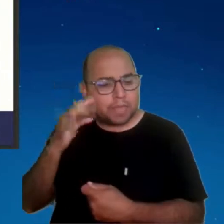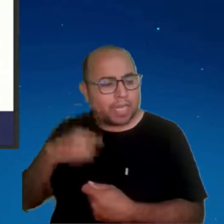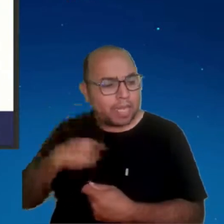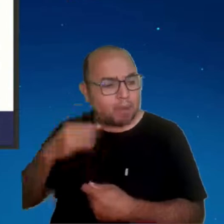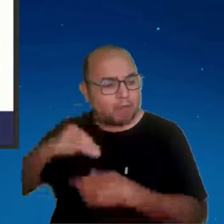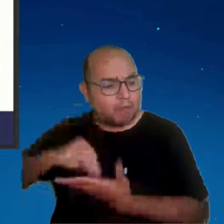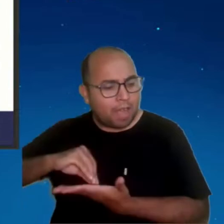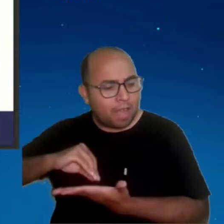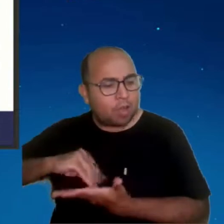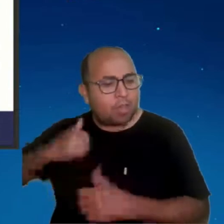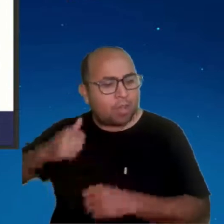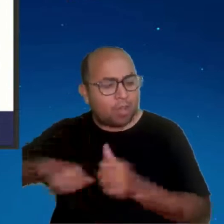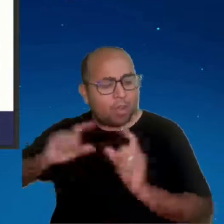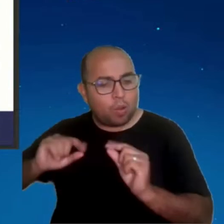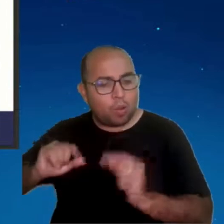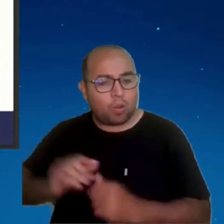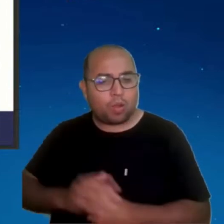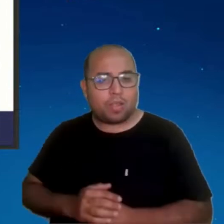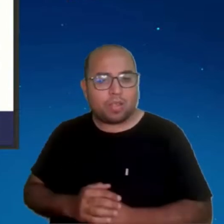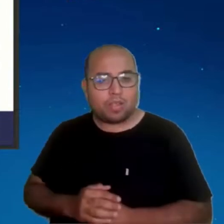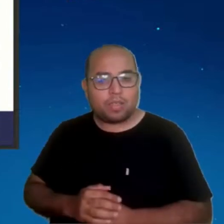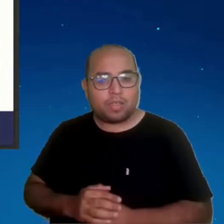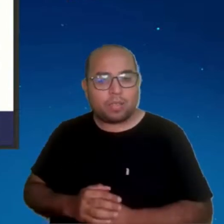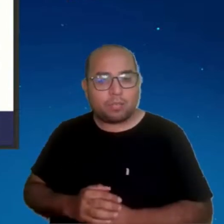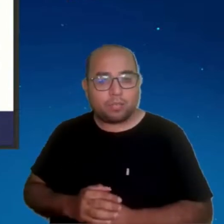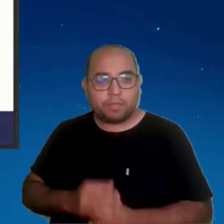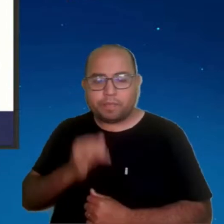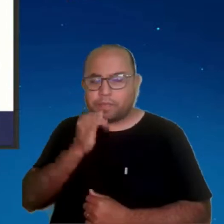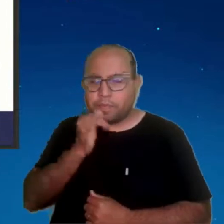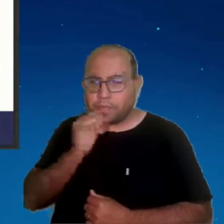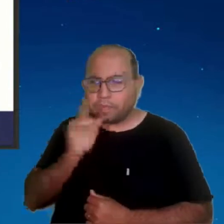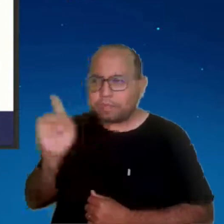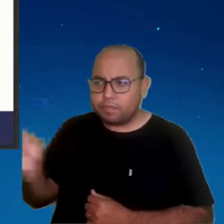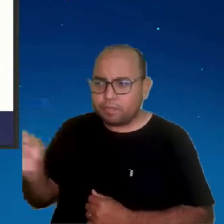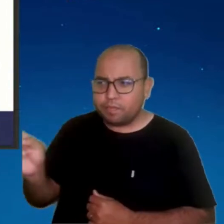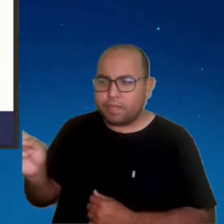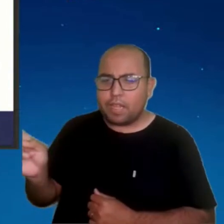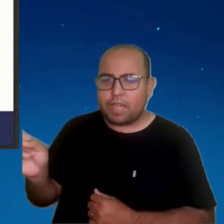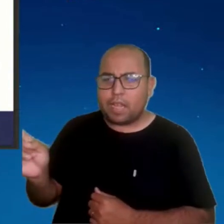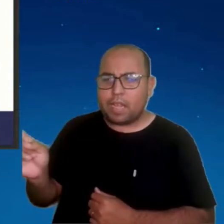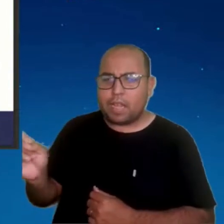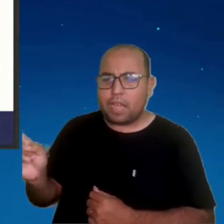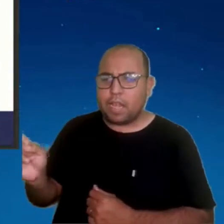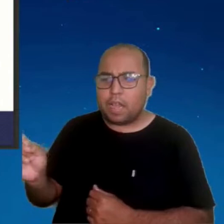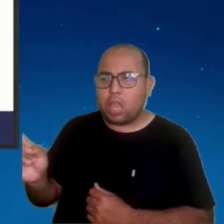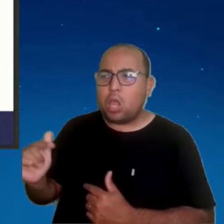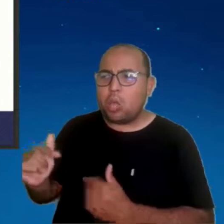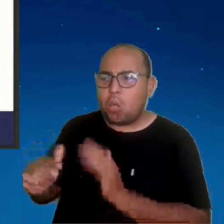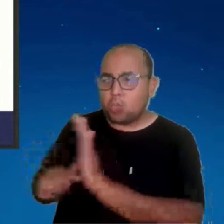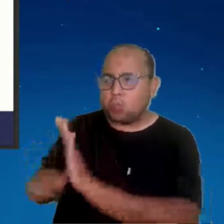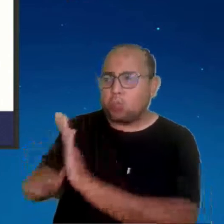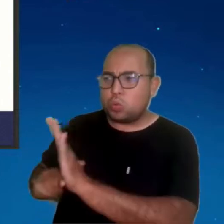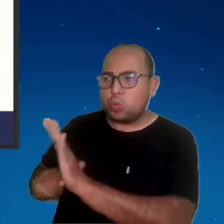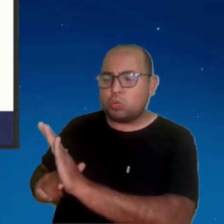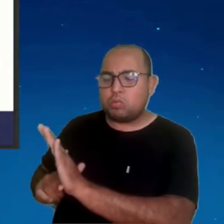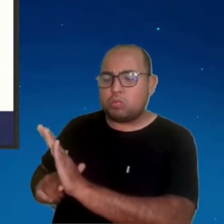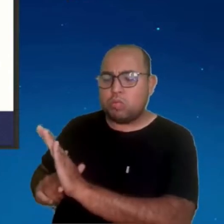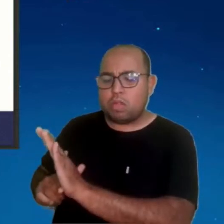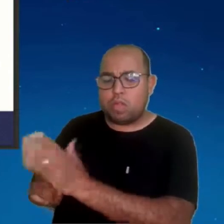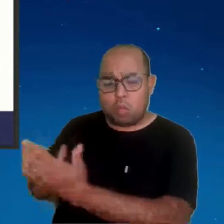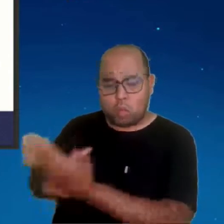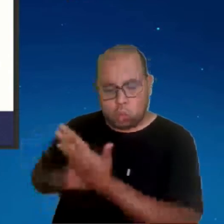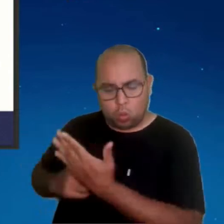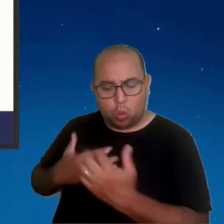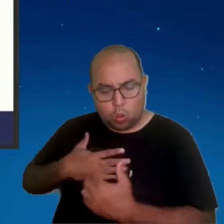muito interessante. Será que eu faço com outro aquilo que eu gostaria que fizessem comigo? Estratégicas consistentes de escuta. Saia da